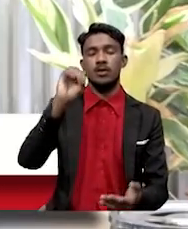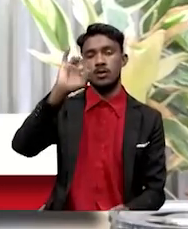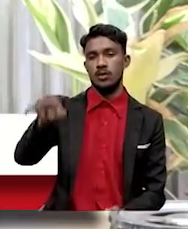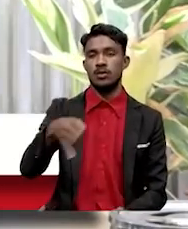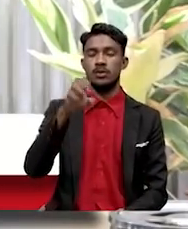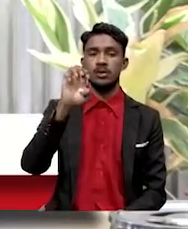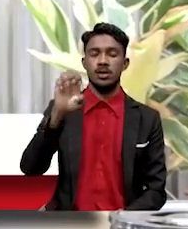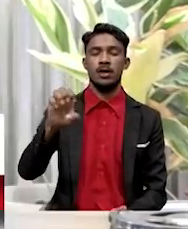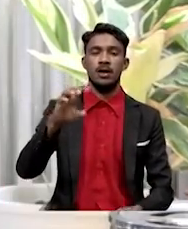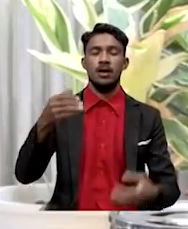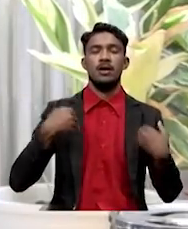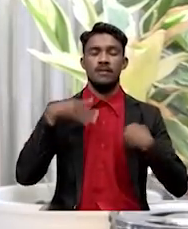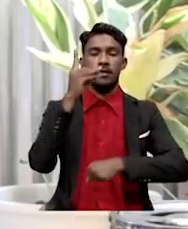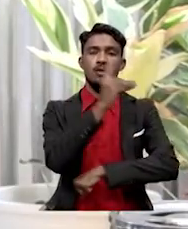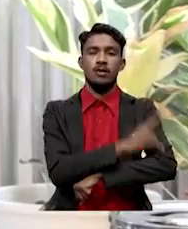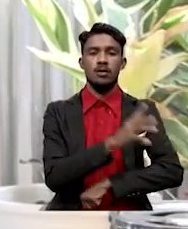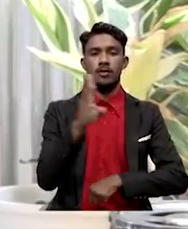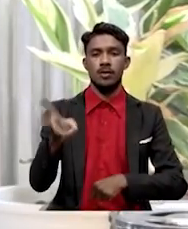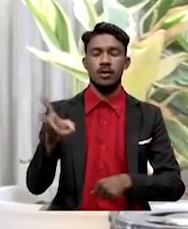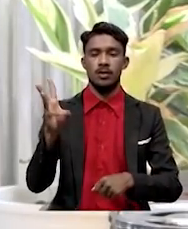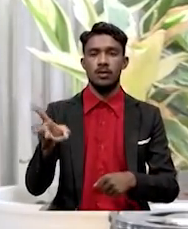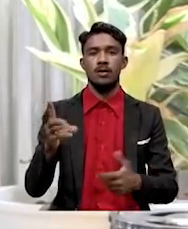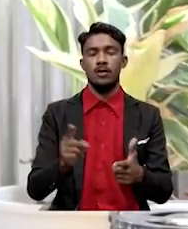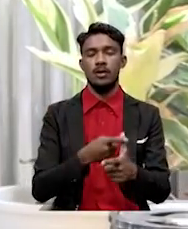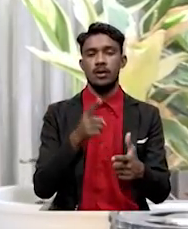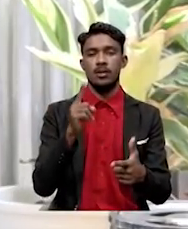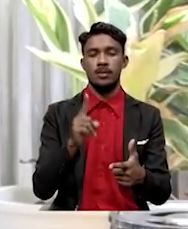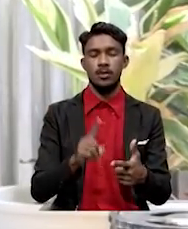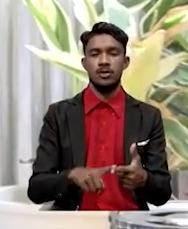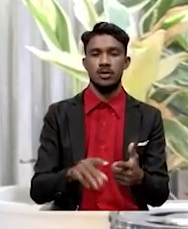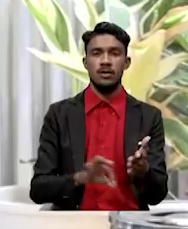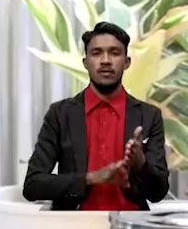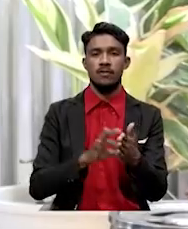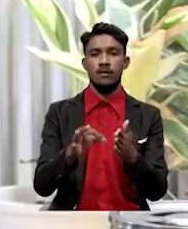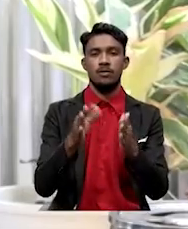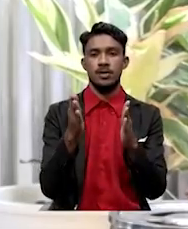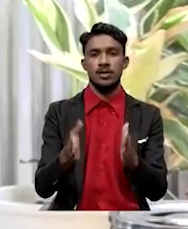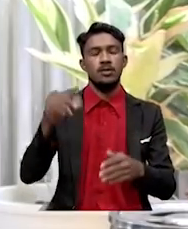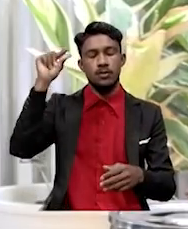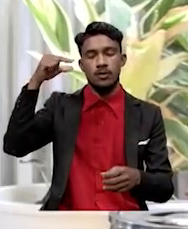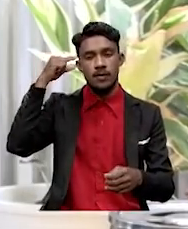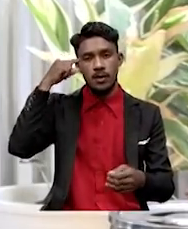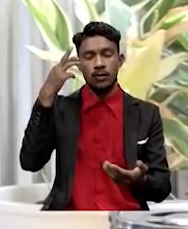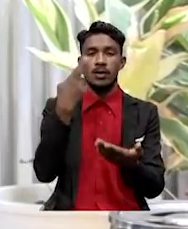loron ne nulo ne alara depois de formação do governo.